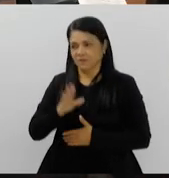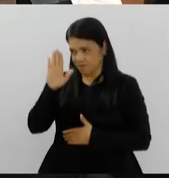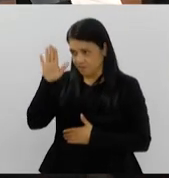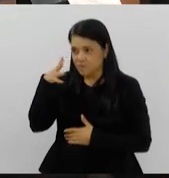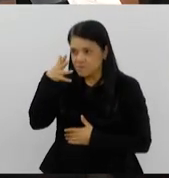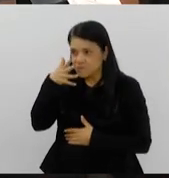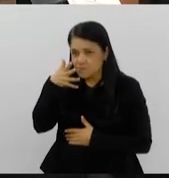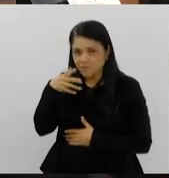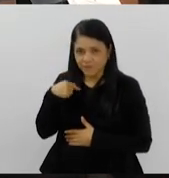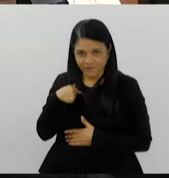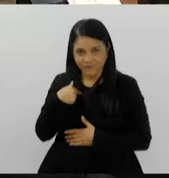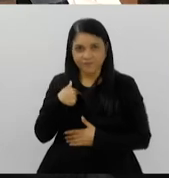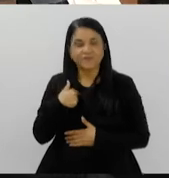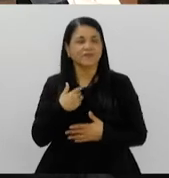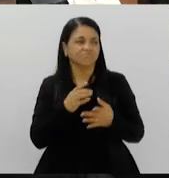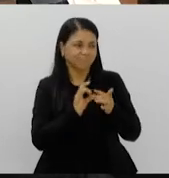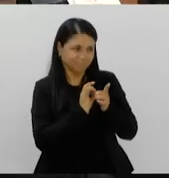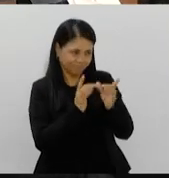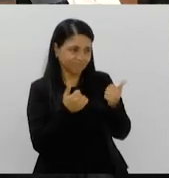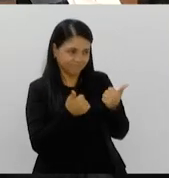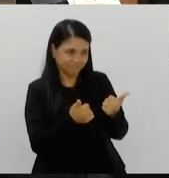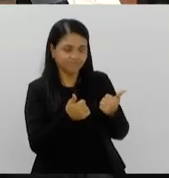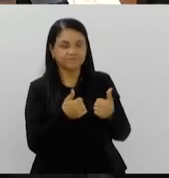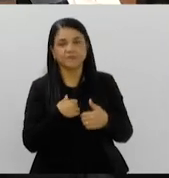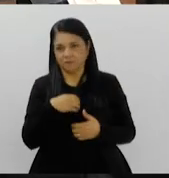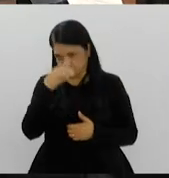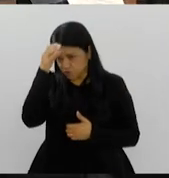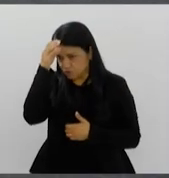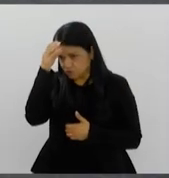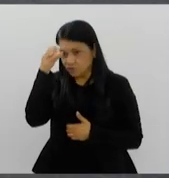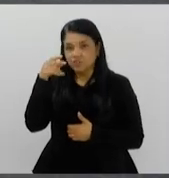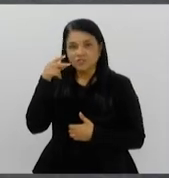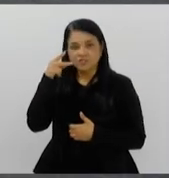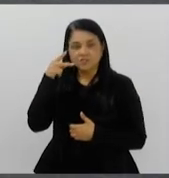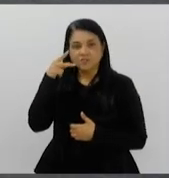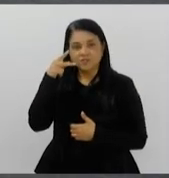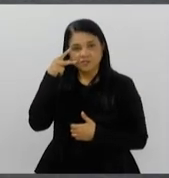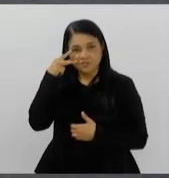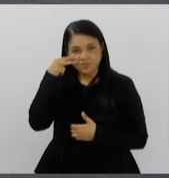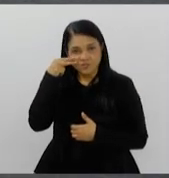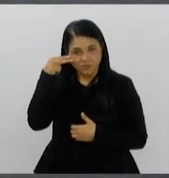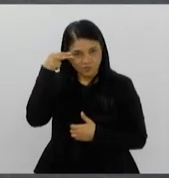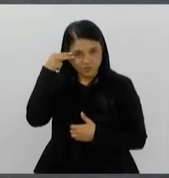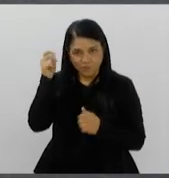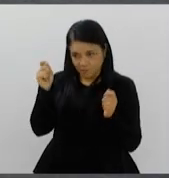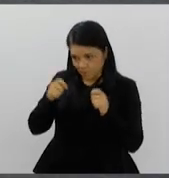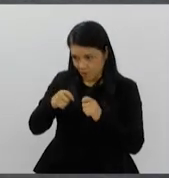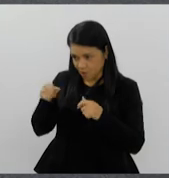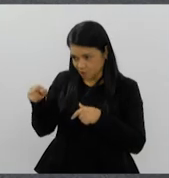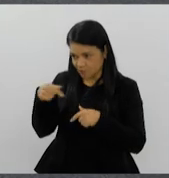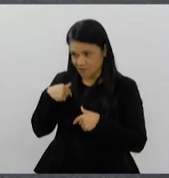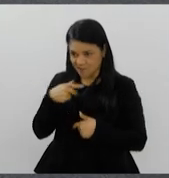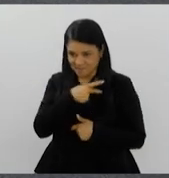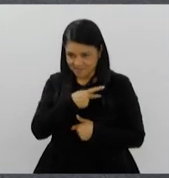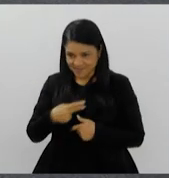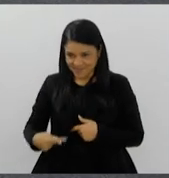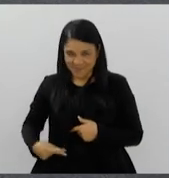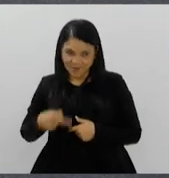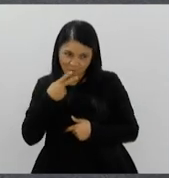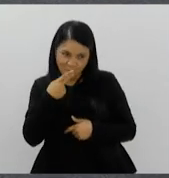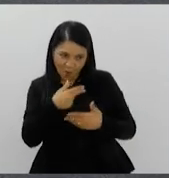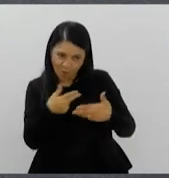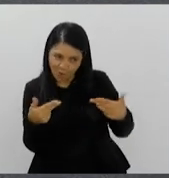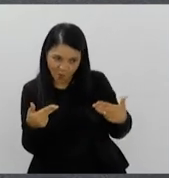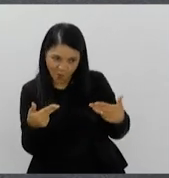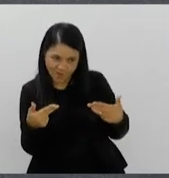breve à parte? Pois não, deputado Carlos Pode Mink. Ser, deputada Tia Ju. Vossa Excelência estava já esperando que na sua presidência eu fosse falar alguma coisa, né?